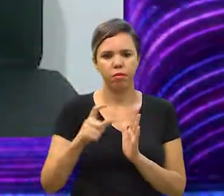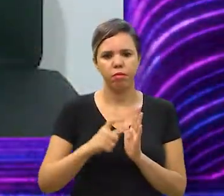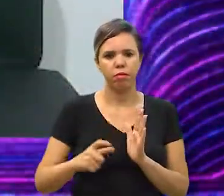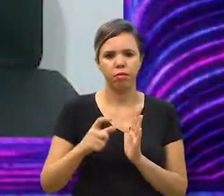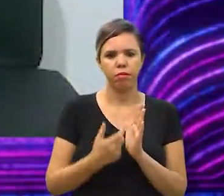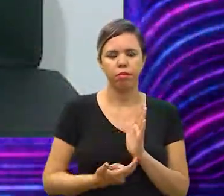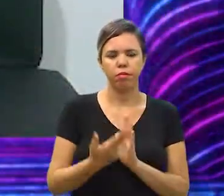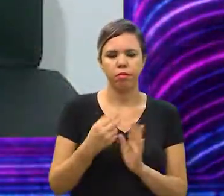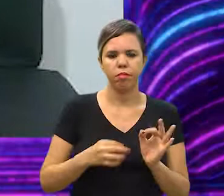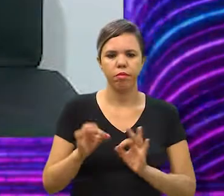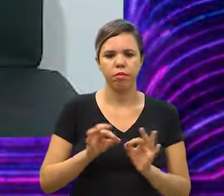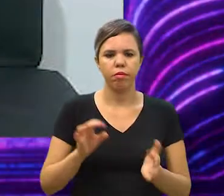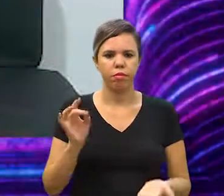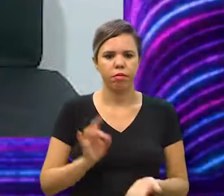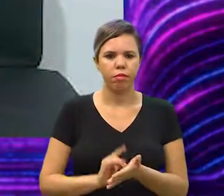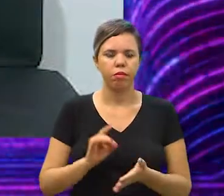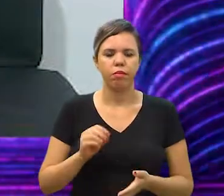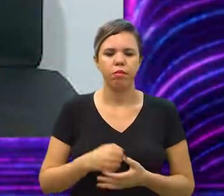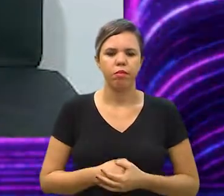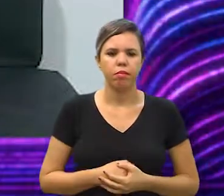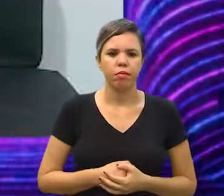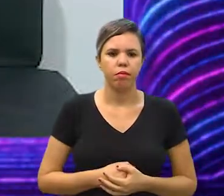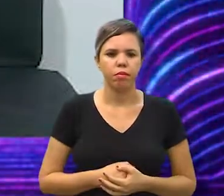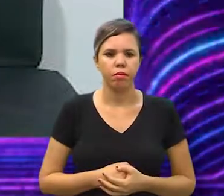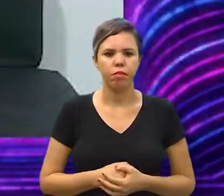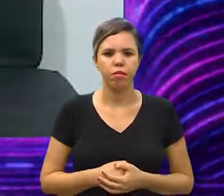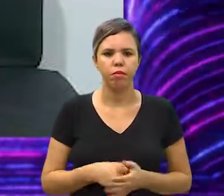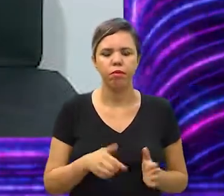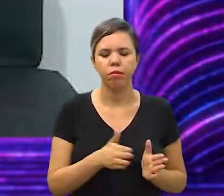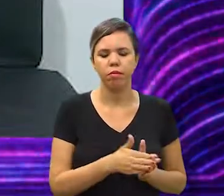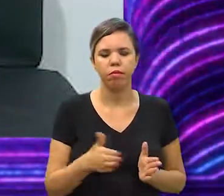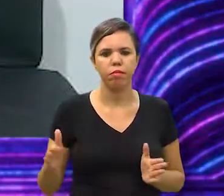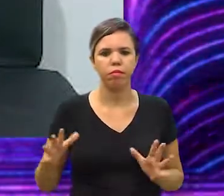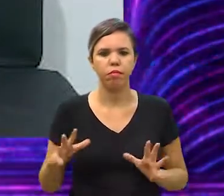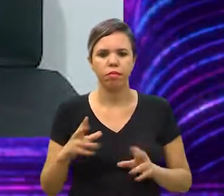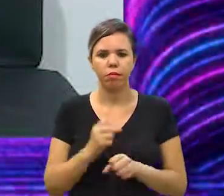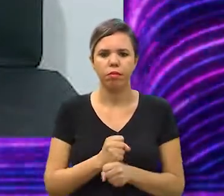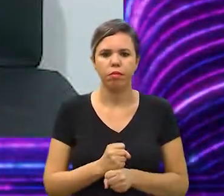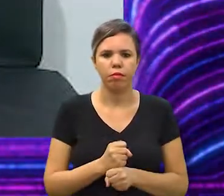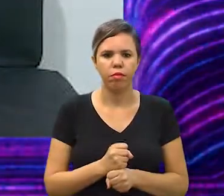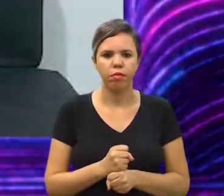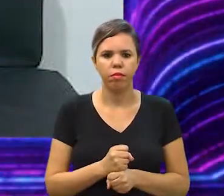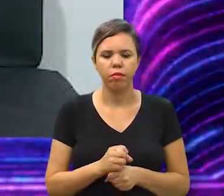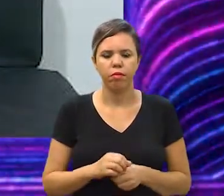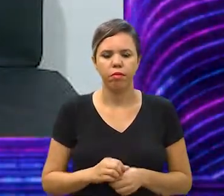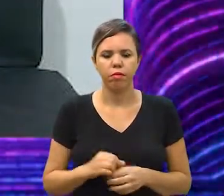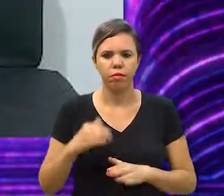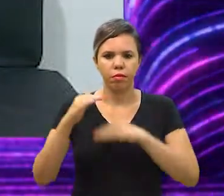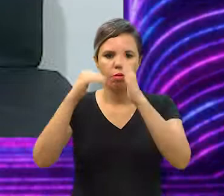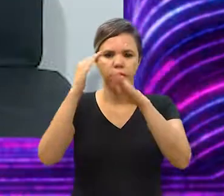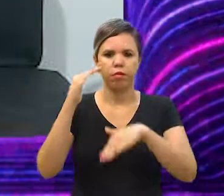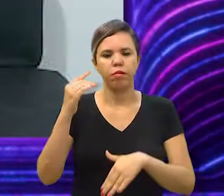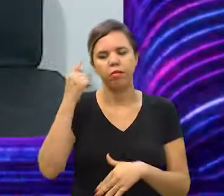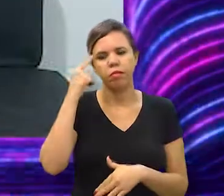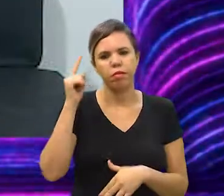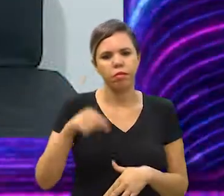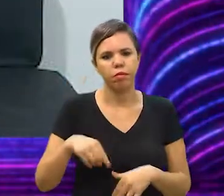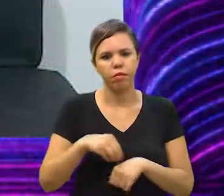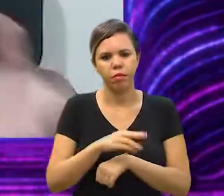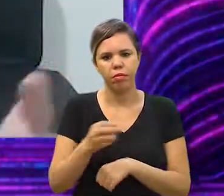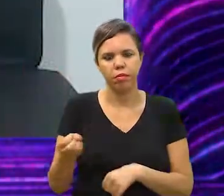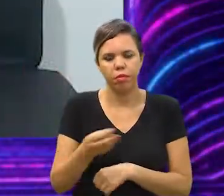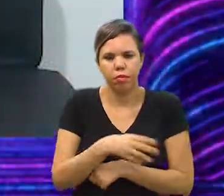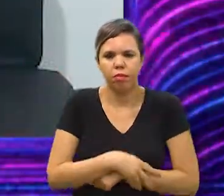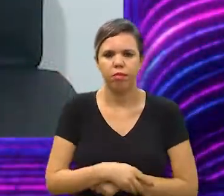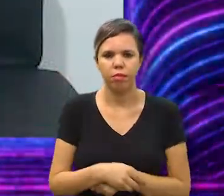as coisas, ela se transforma em realidade. E nesse período todo, a gente acabou evoluindo muito a ideia, né? Trazendo